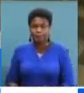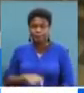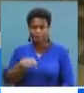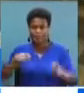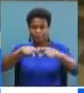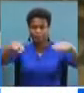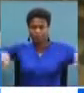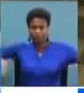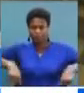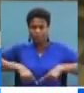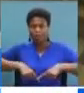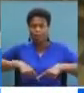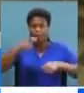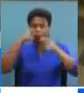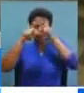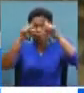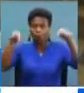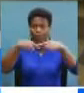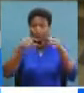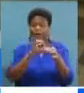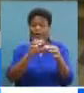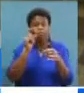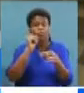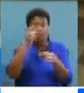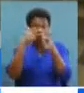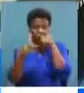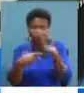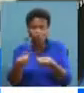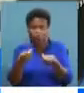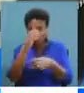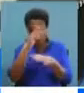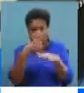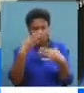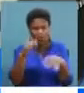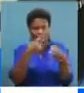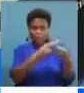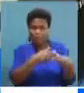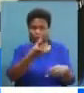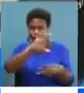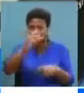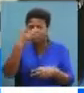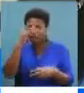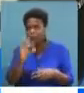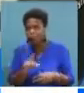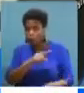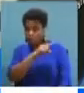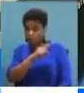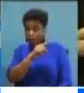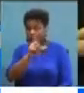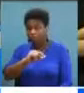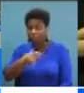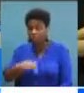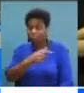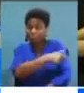Nesta sala estão quadros ligados à proteção civil e gestão de desastres de vários países da África Ocidental. Estão